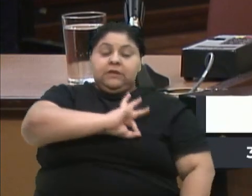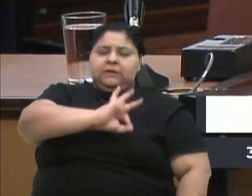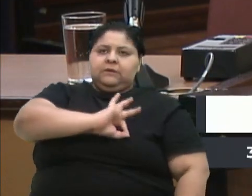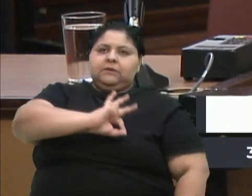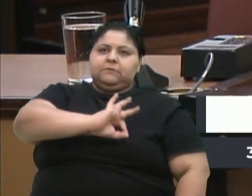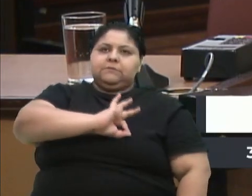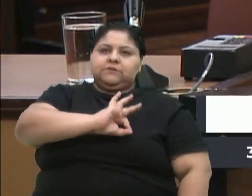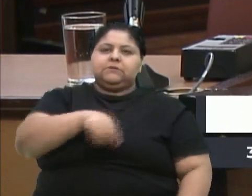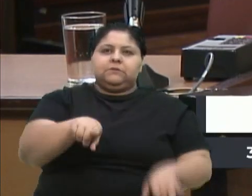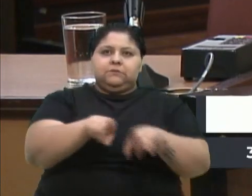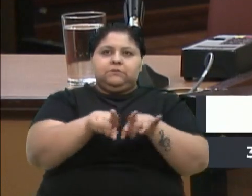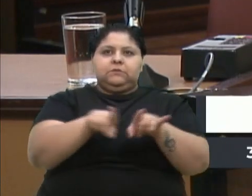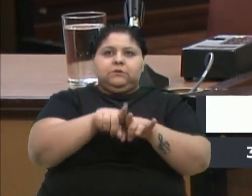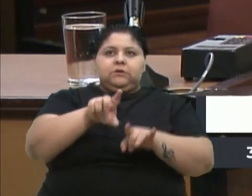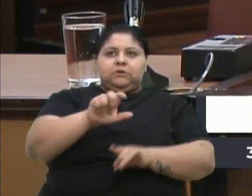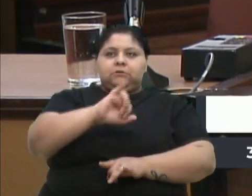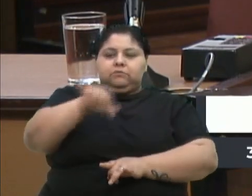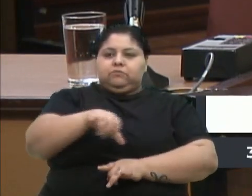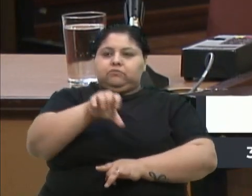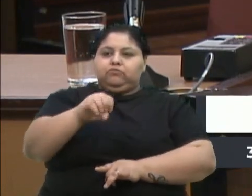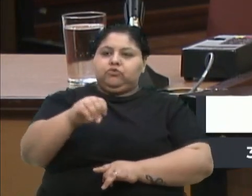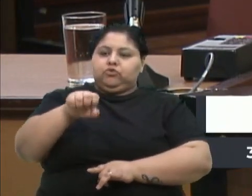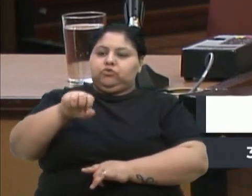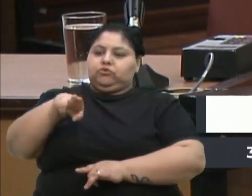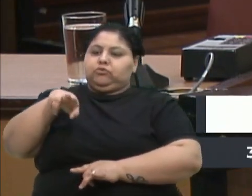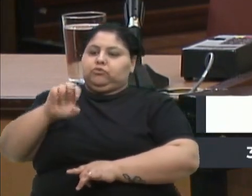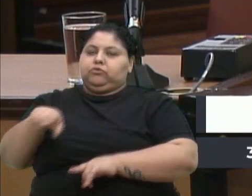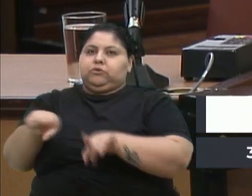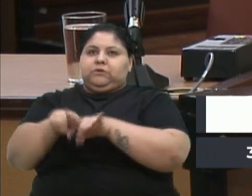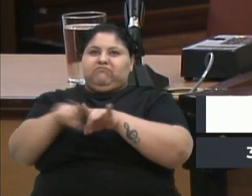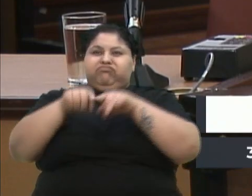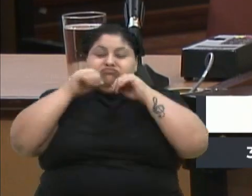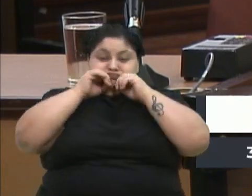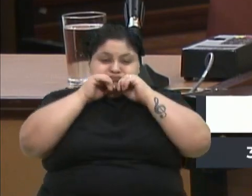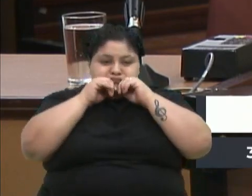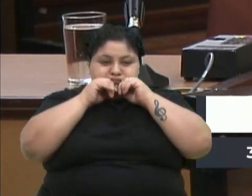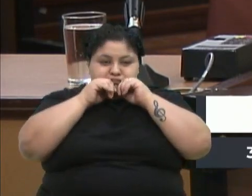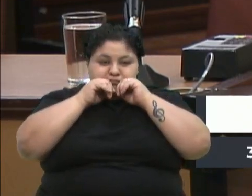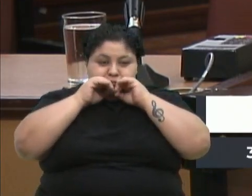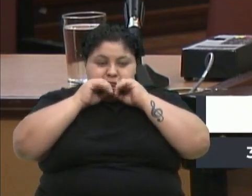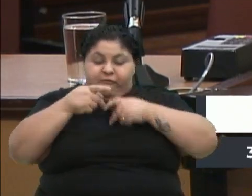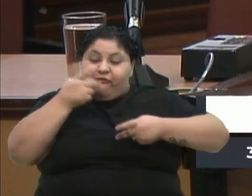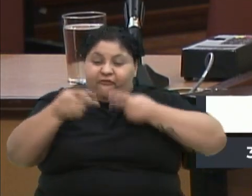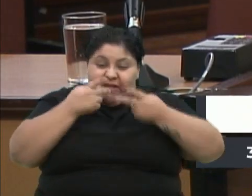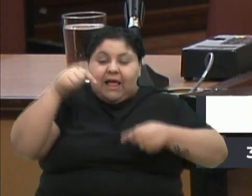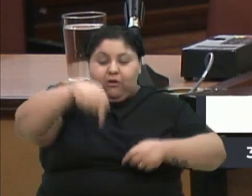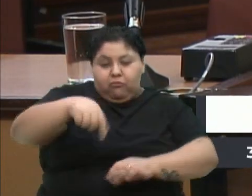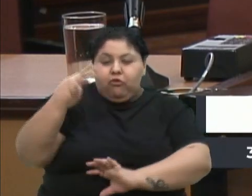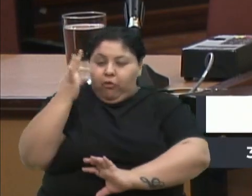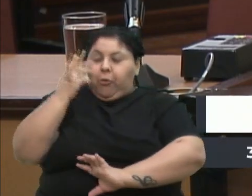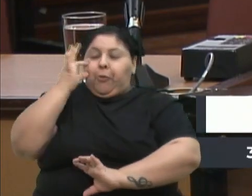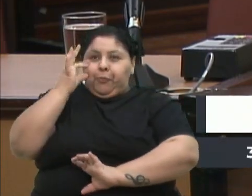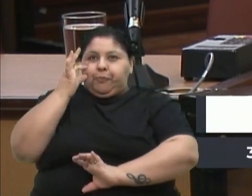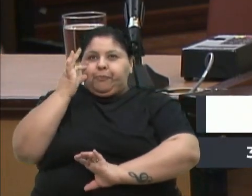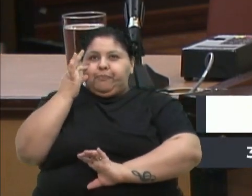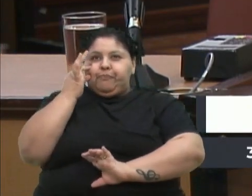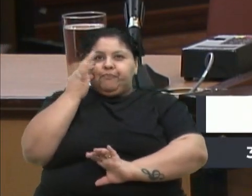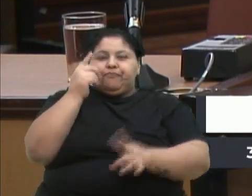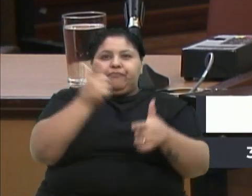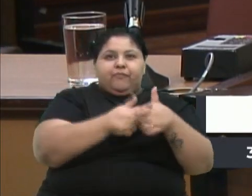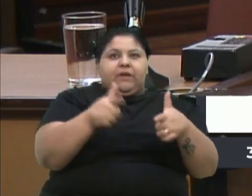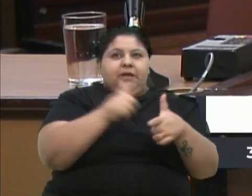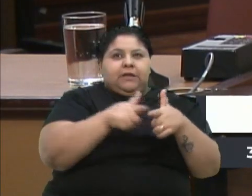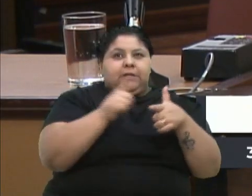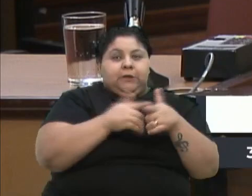inspetor Josué, e eles explanaram, e muito bem explanado a todos os presentes, da situação que se